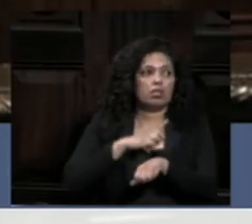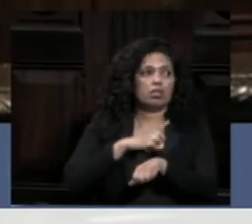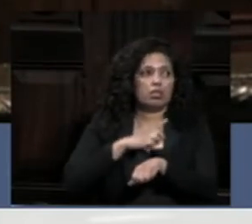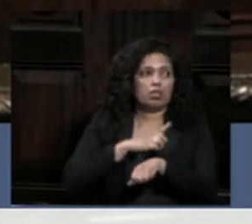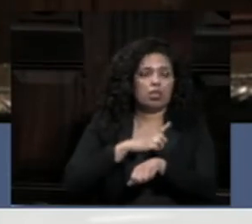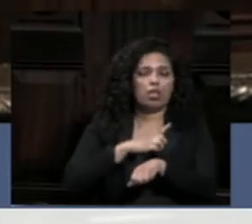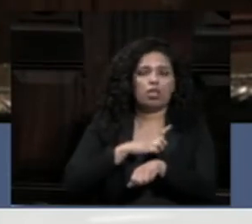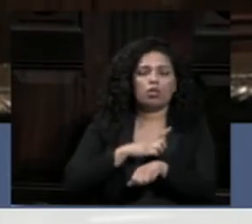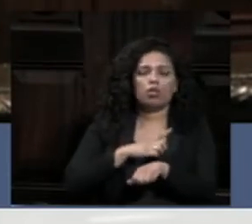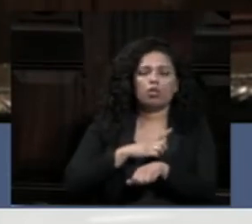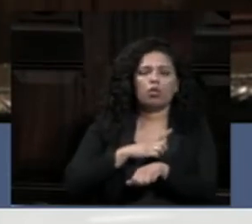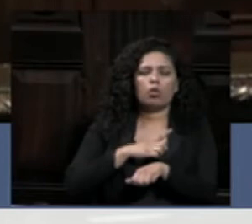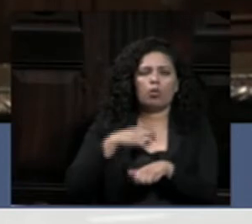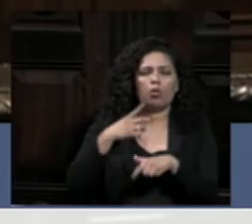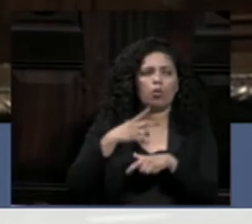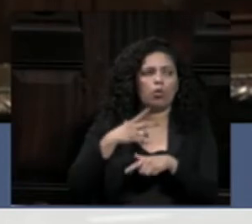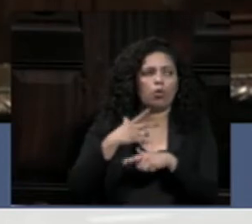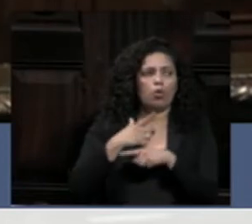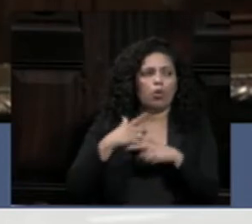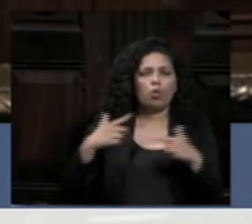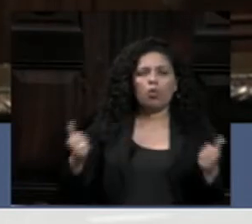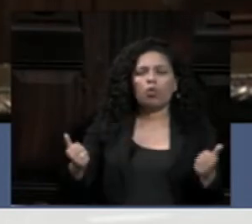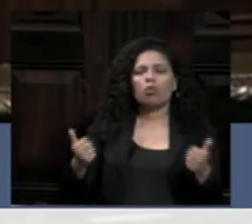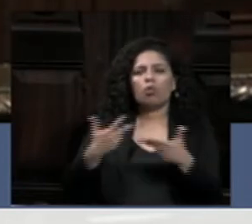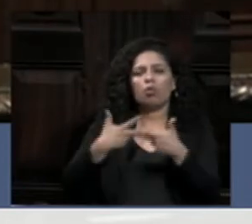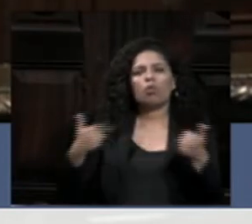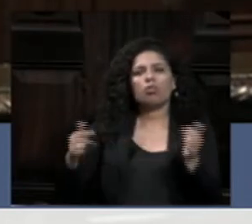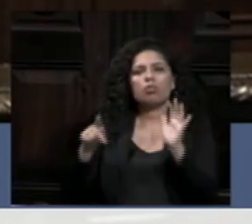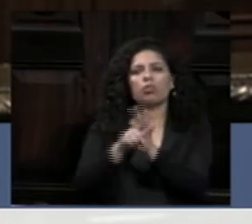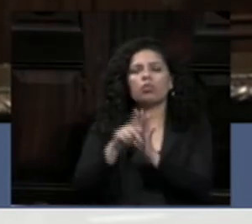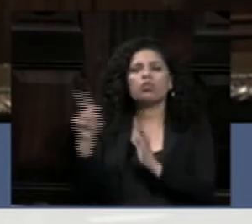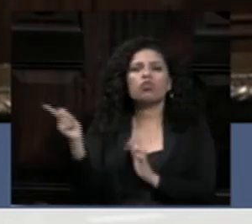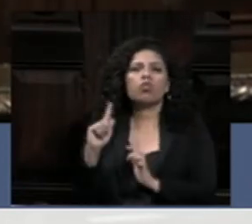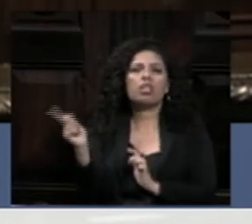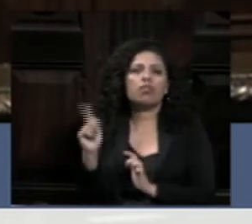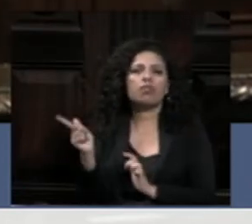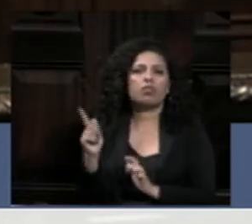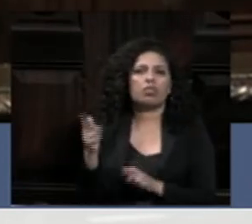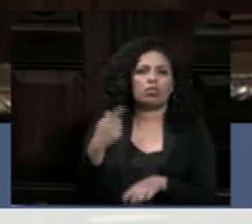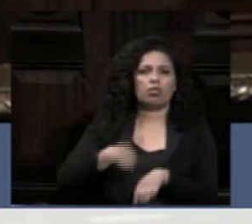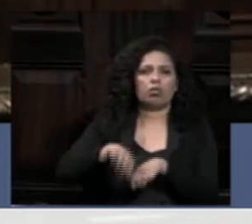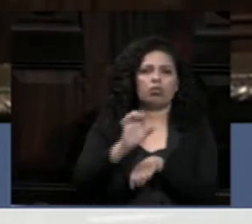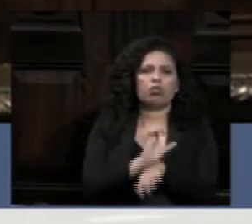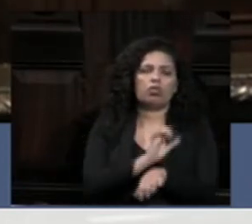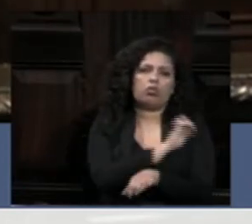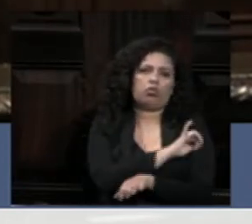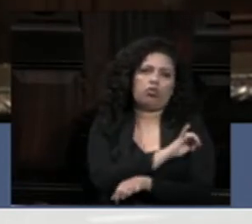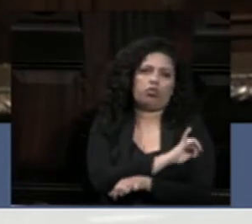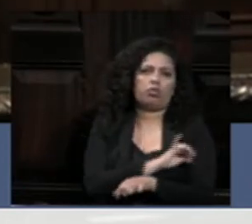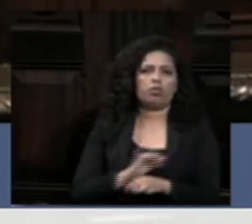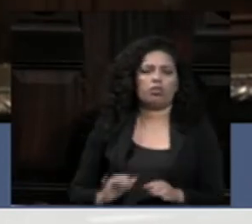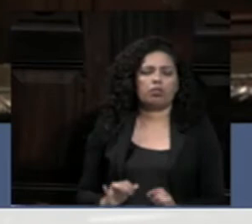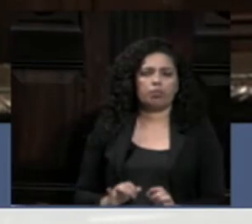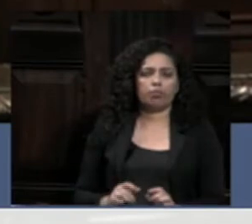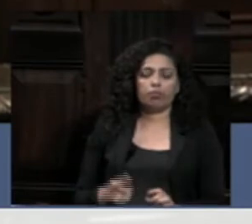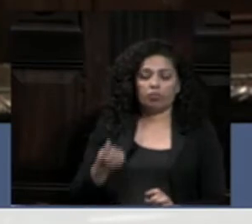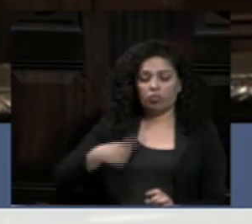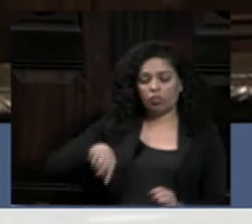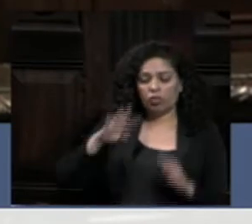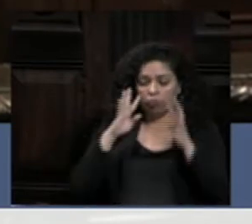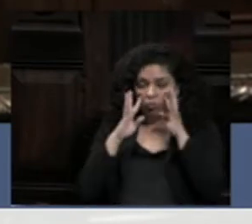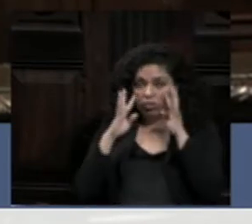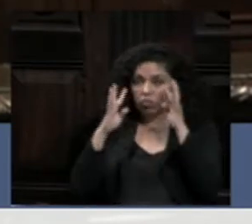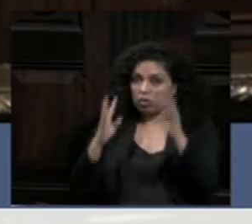Geodésico do Rio de Janeiro. E a gente precisa realmente apelar para um olhar do Estado, uma vez que o município e a